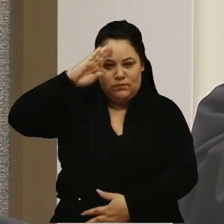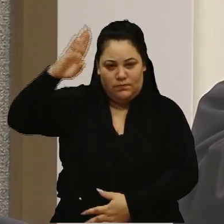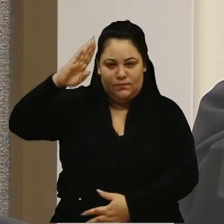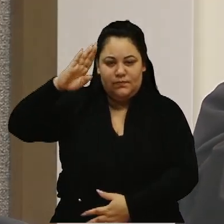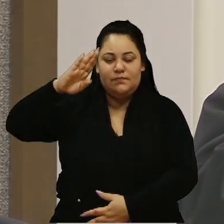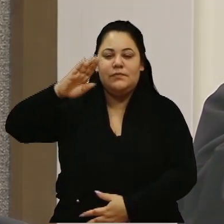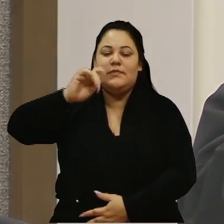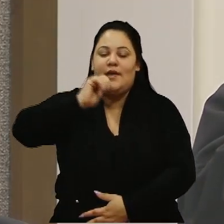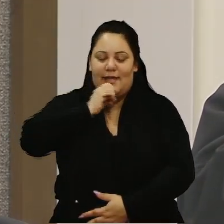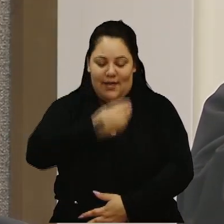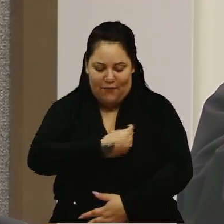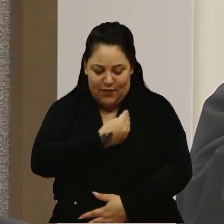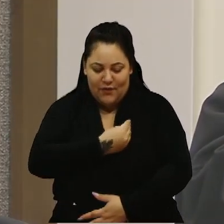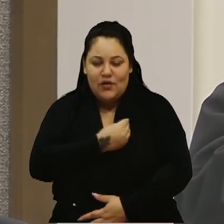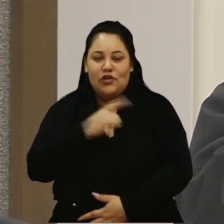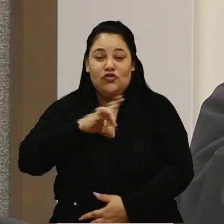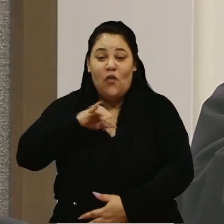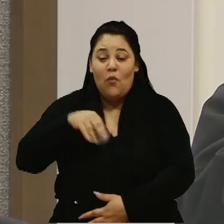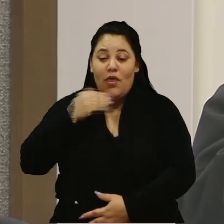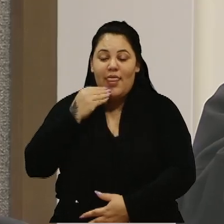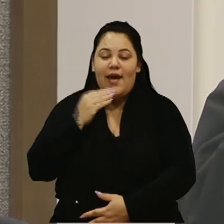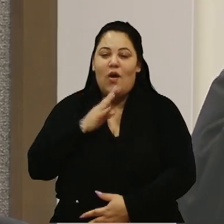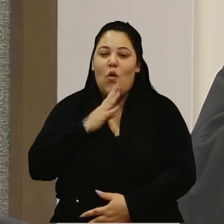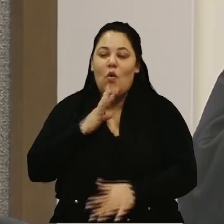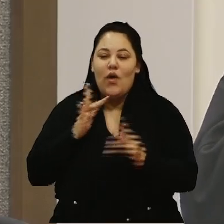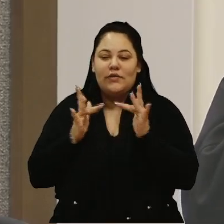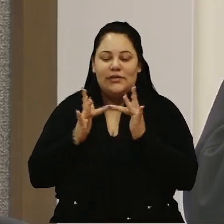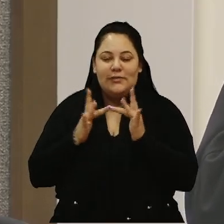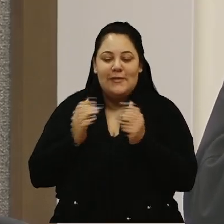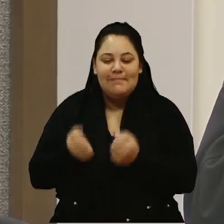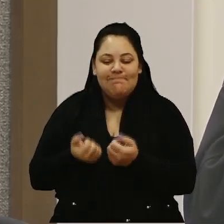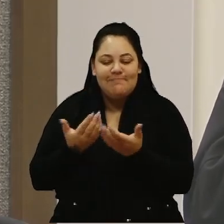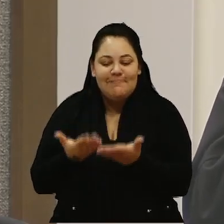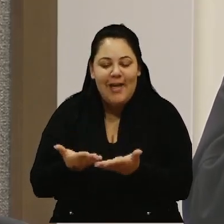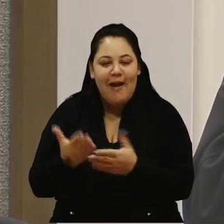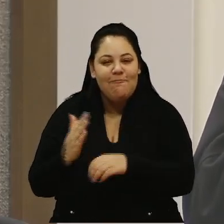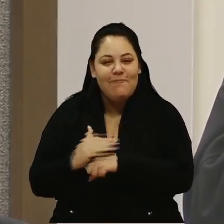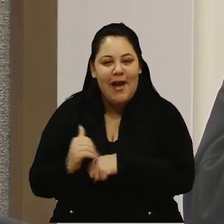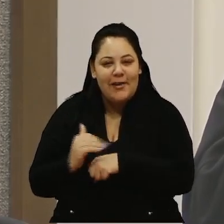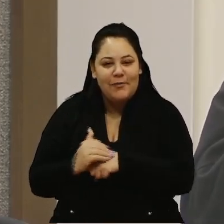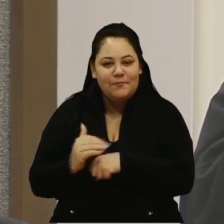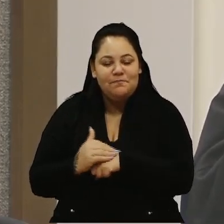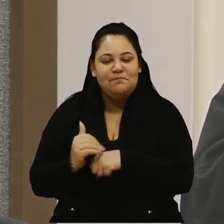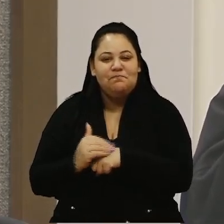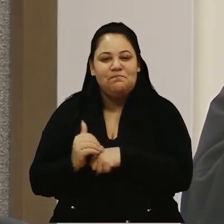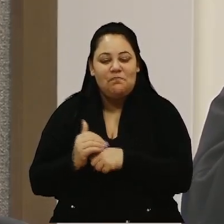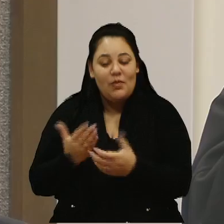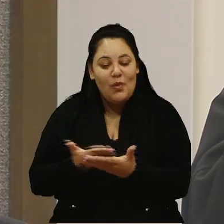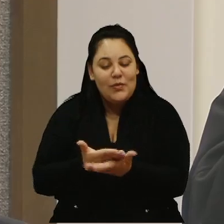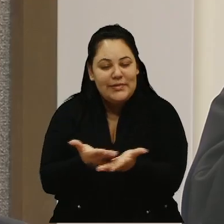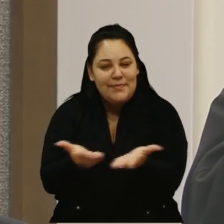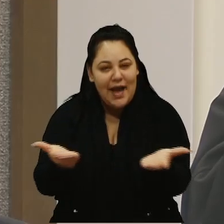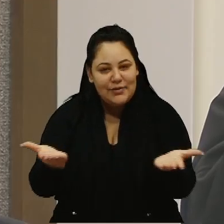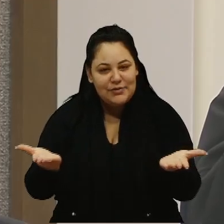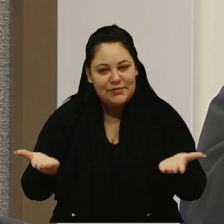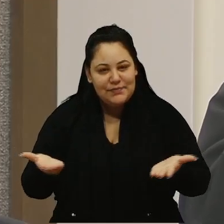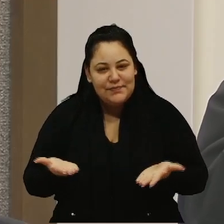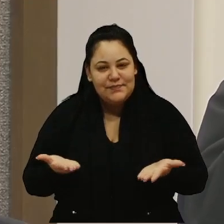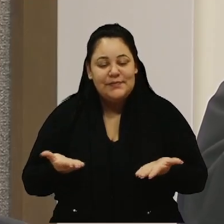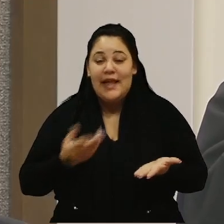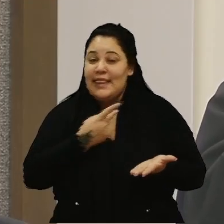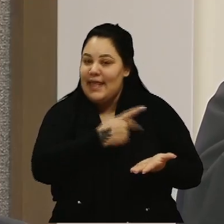conhecer, dedicavam um carinho enorme, né, por aquele espaço, né, que é um espaço